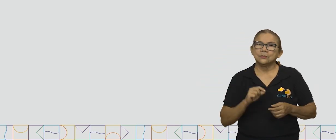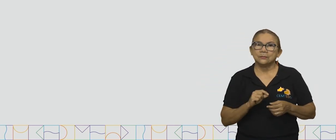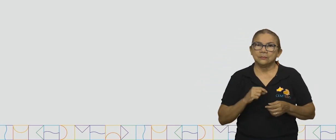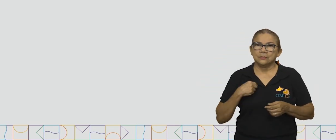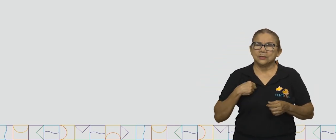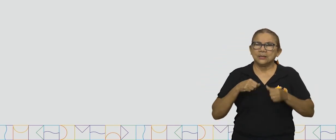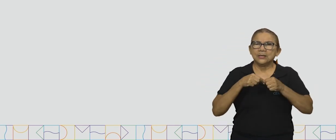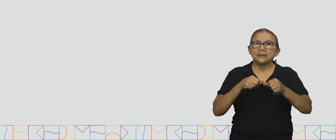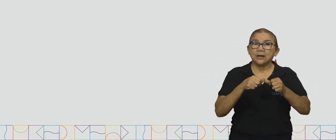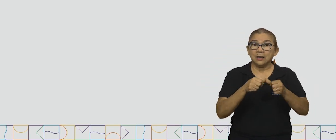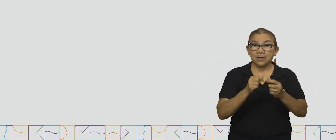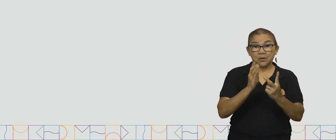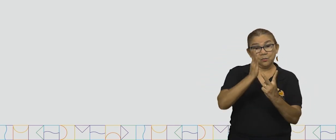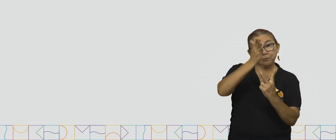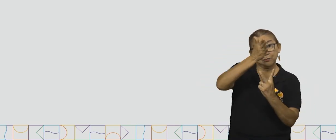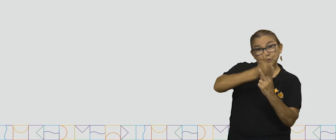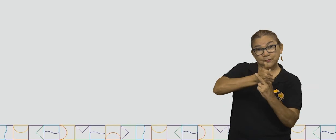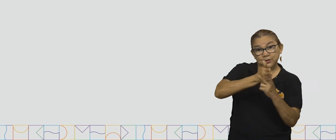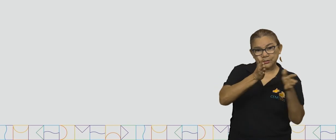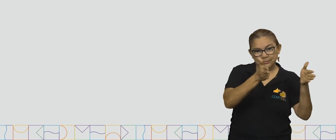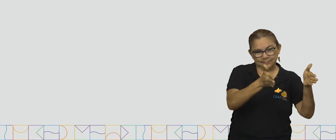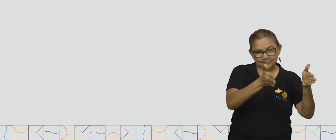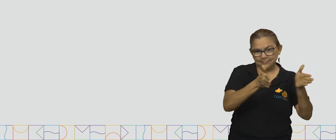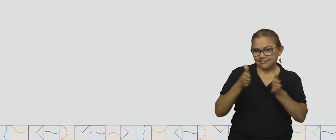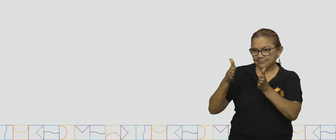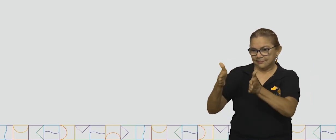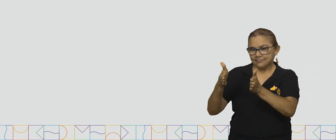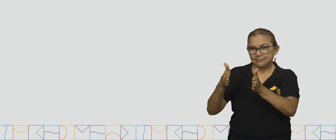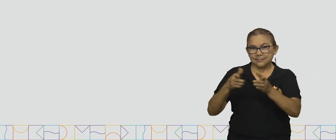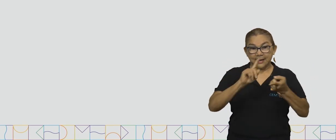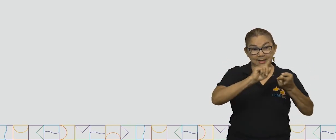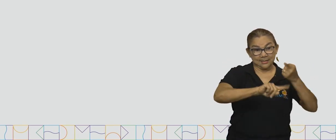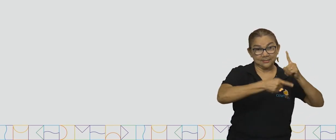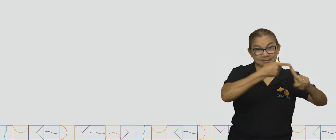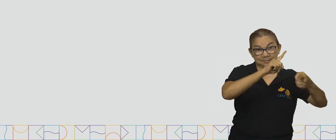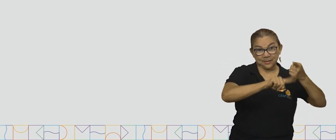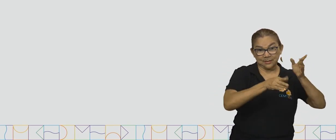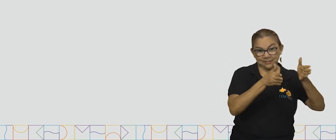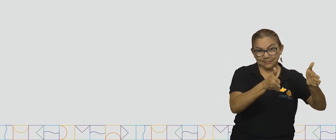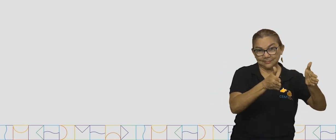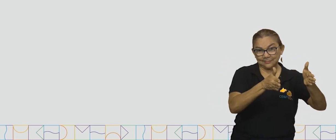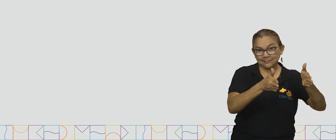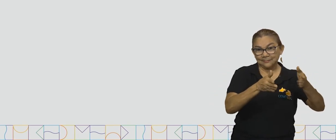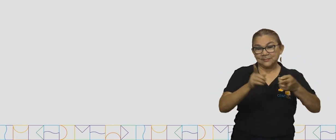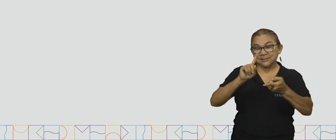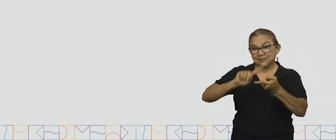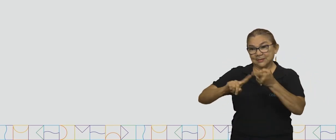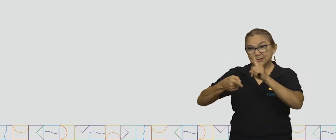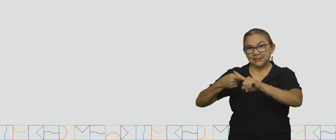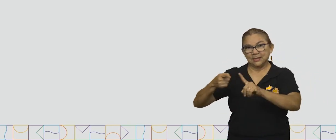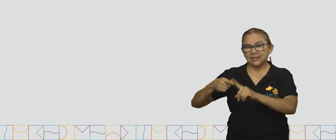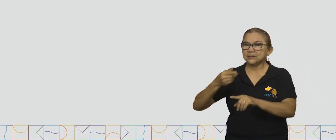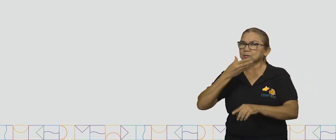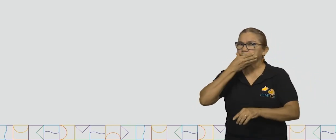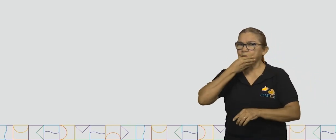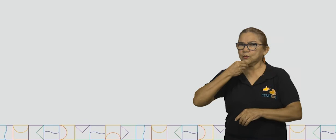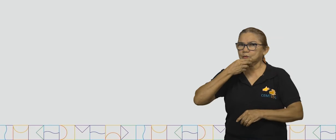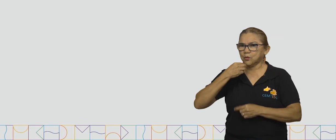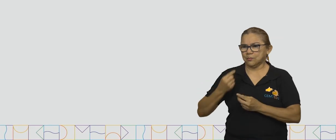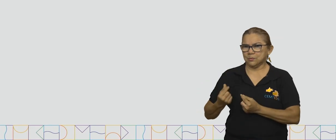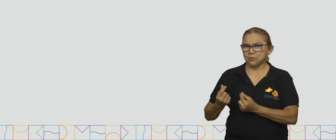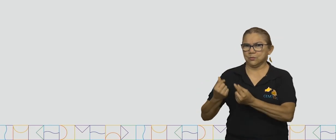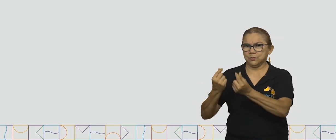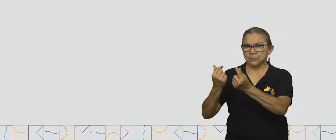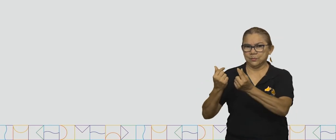e ficou dividida em 2 períodos, República da Espada e a República das Oligarquias. O clientelismo,